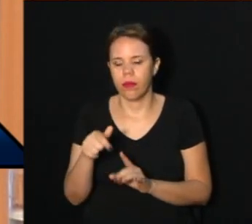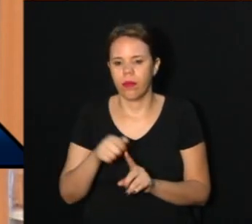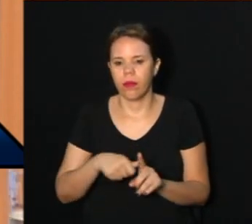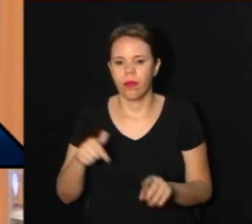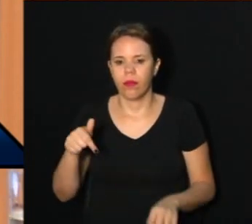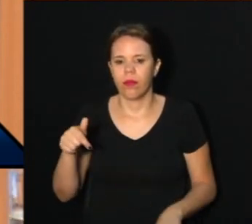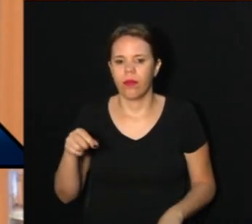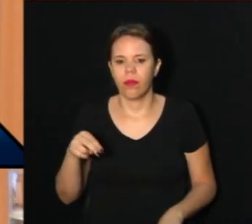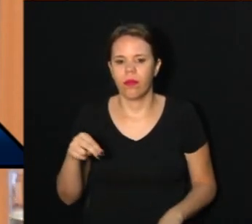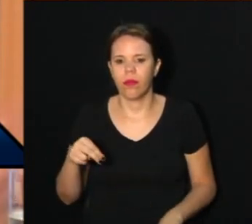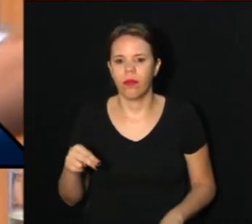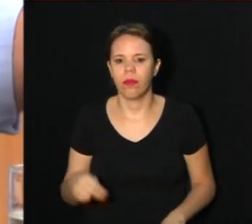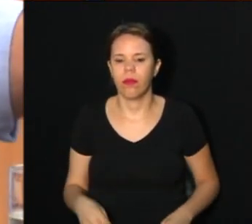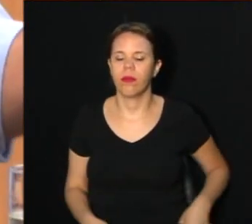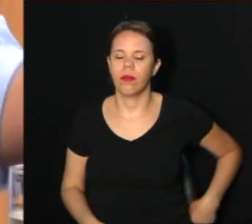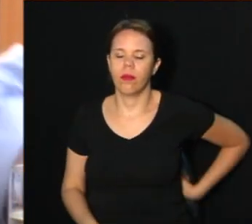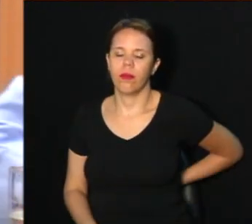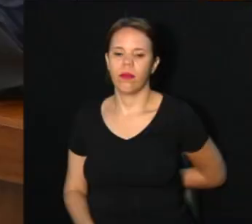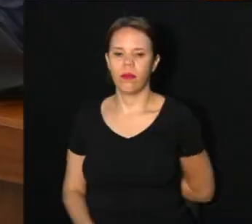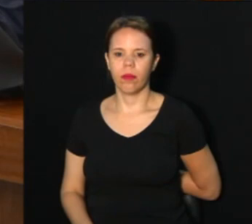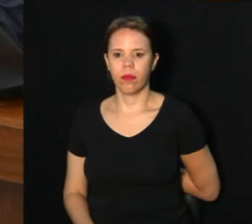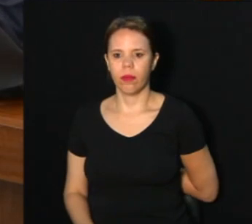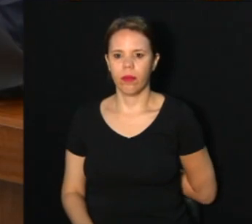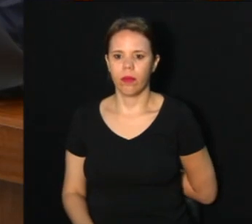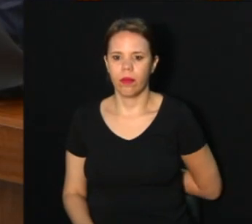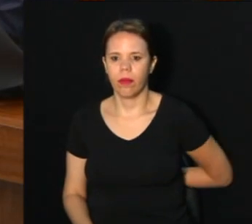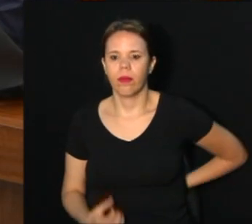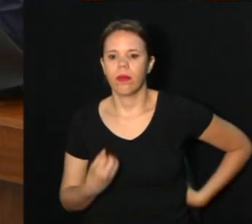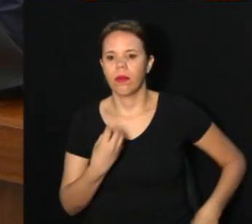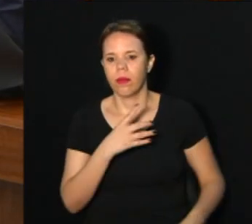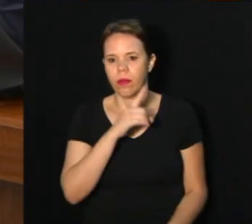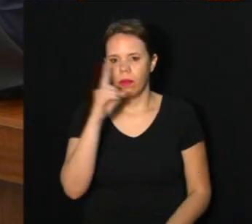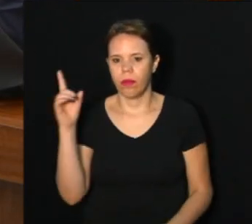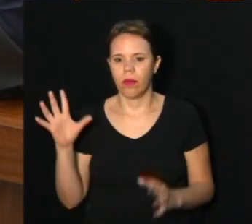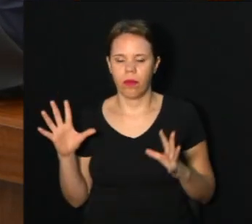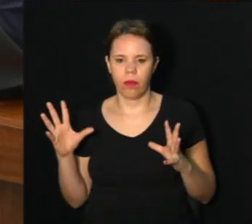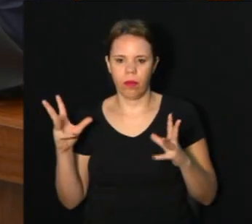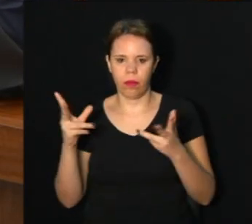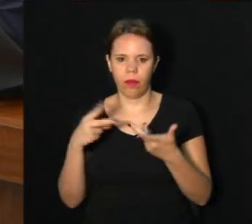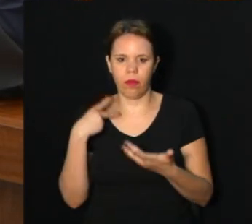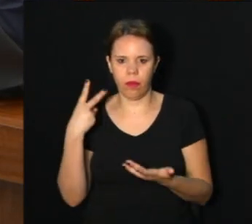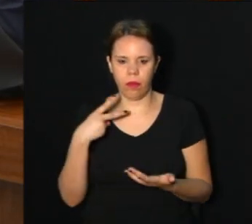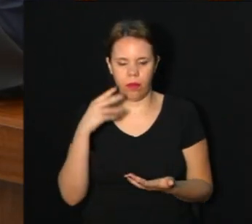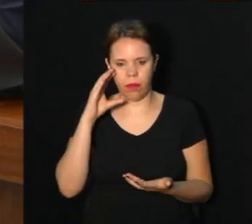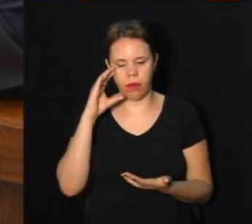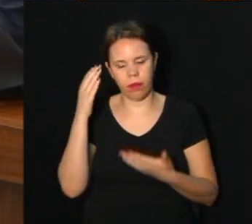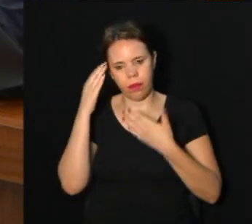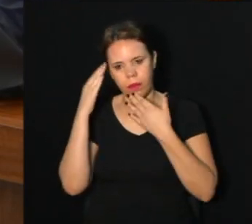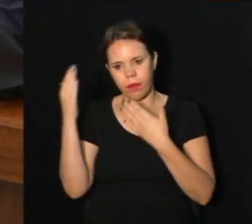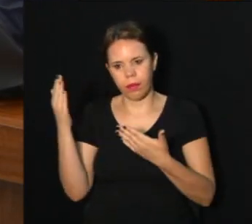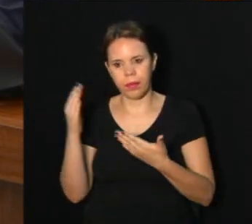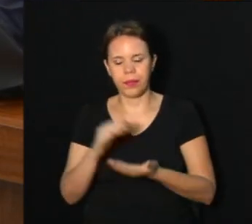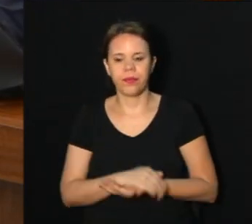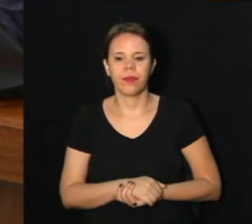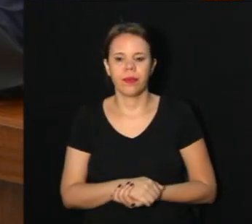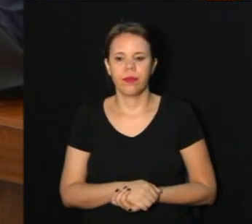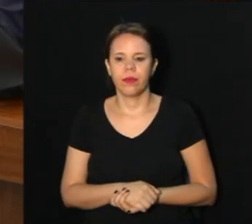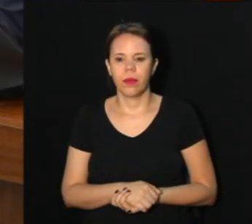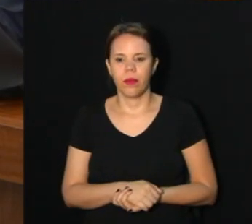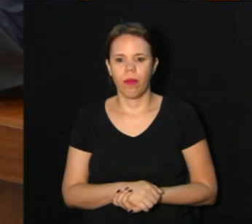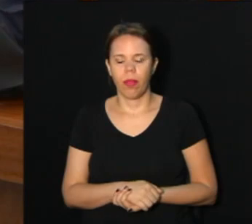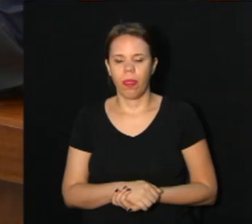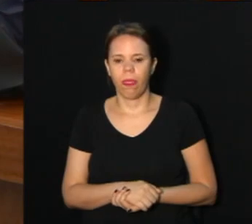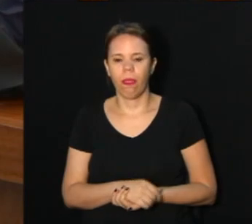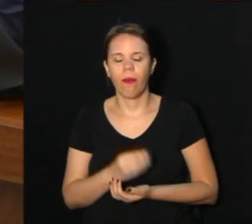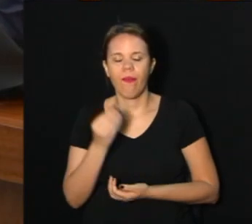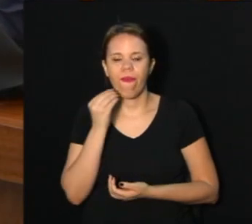novembro. Henrique. Bom dia a todos. Bom dia, vereador Cirilo. Obrigado pelo